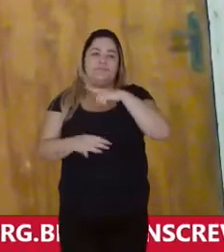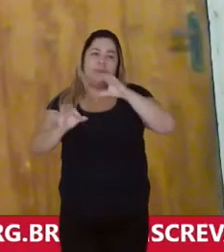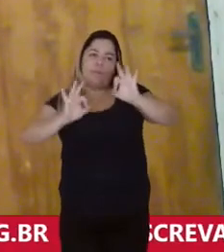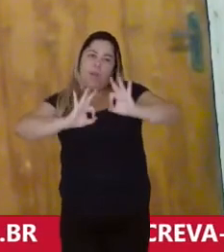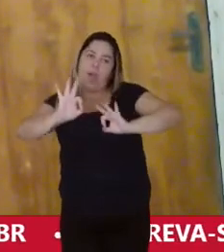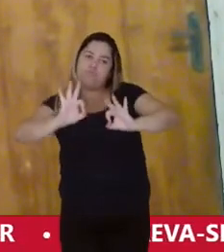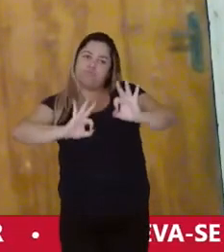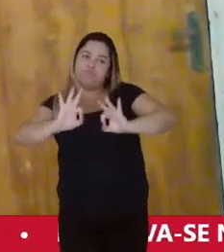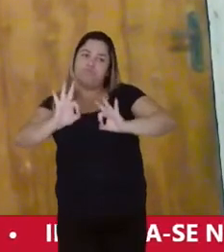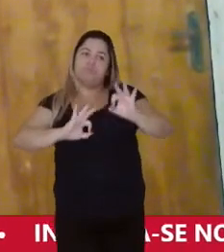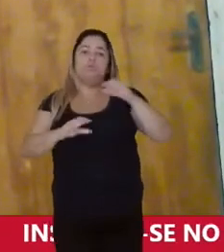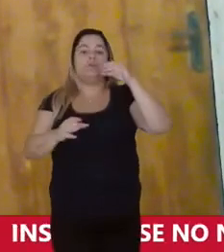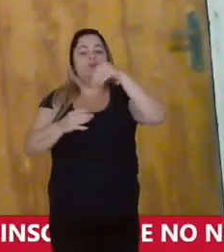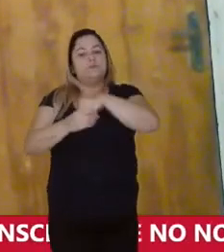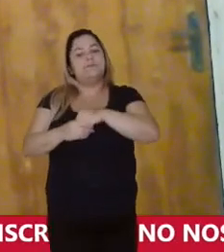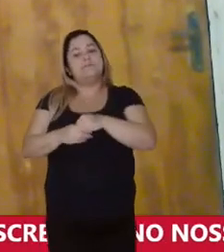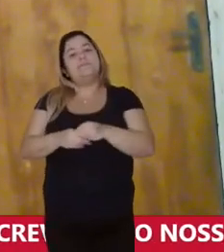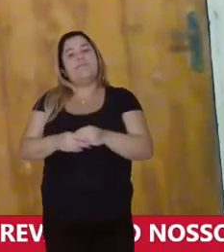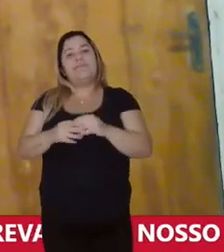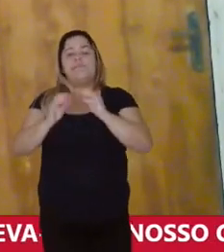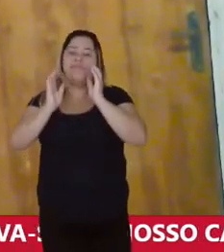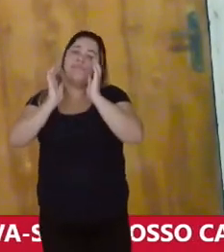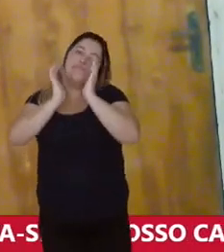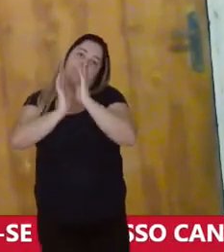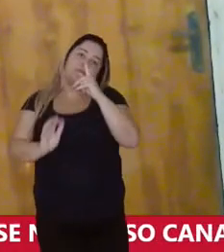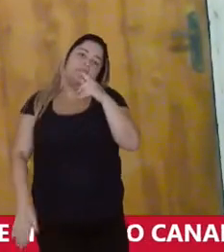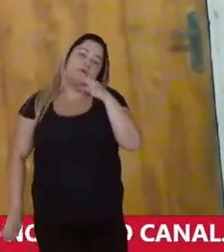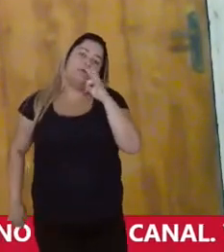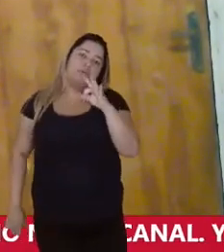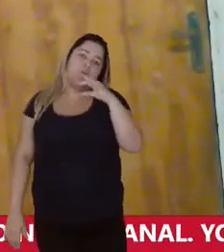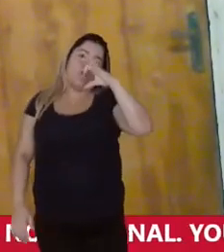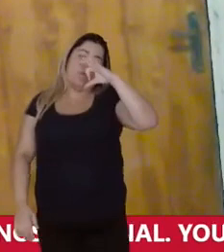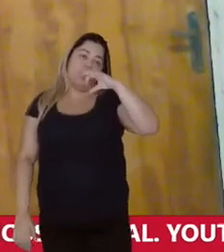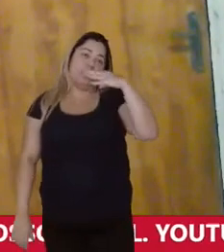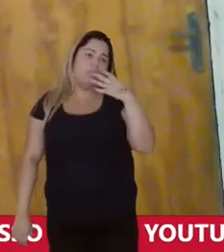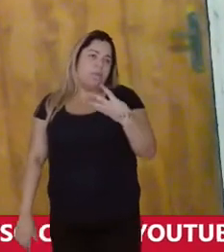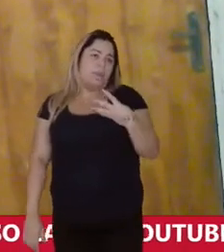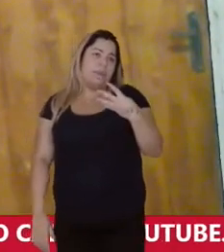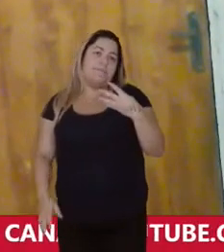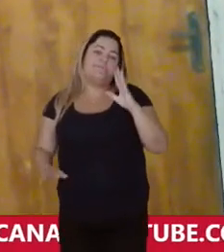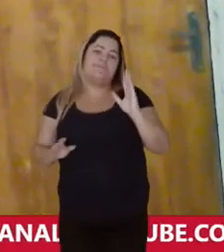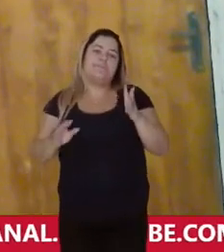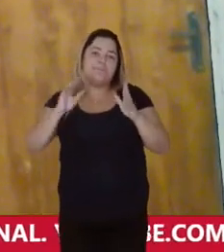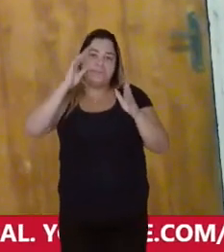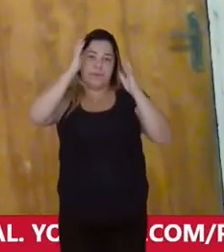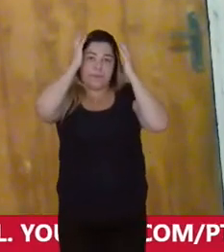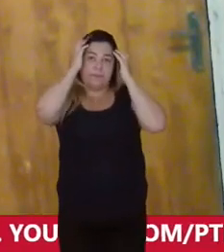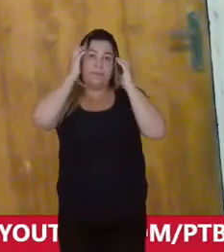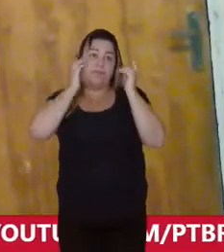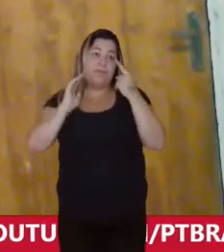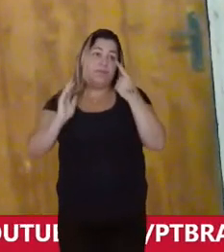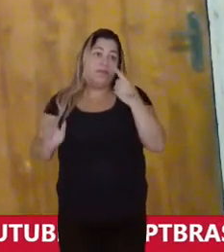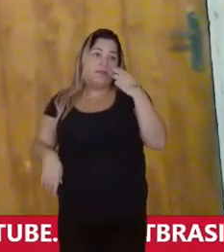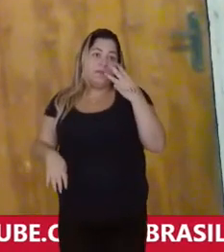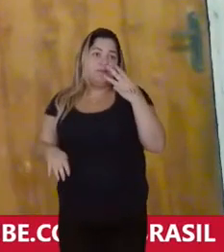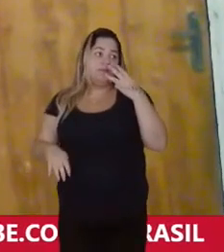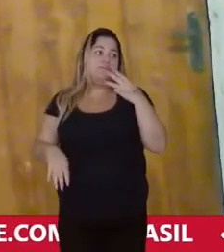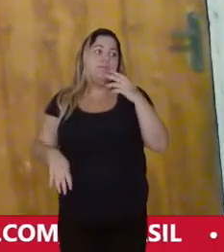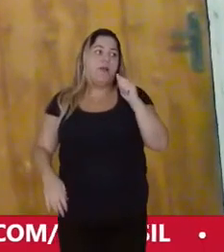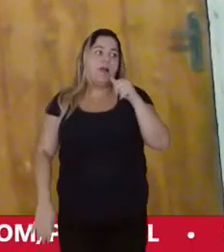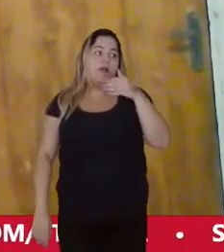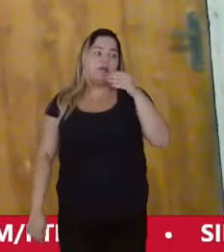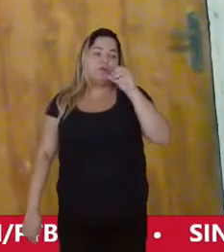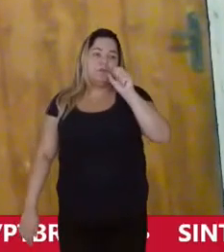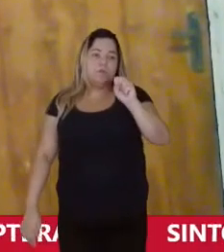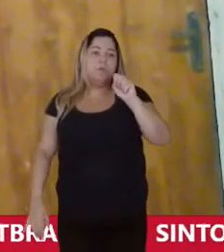organização dentro do partido, né, inclusive em 94, já propondo 13 ações, né,